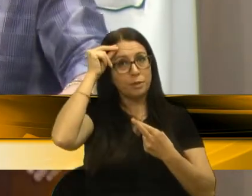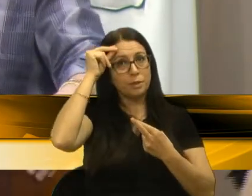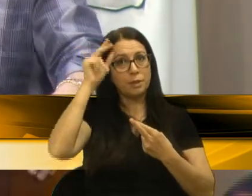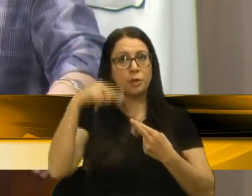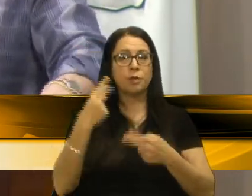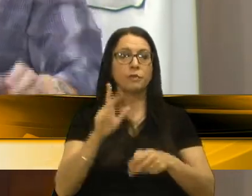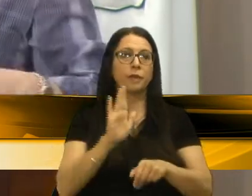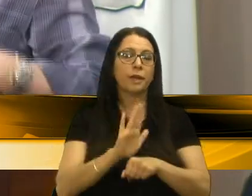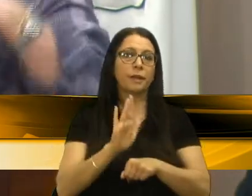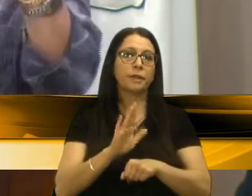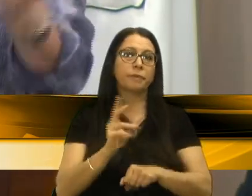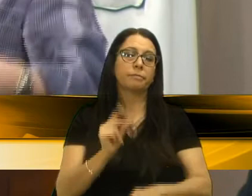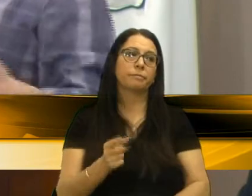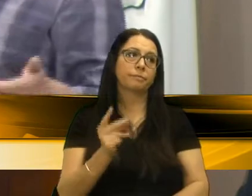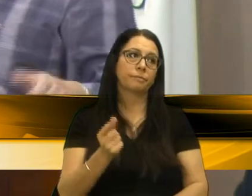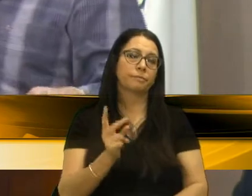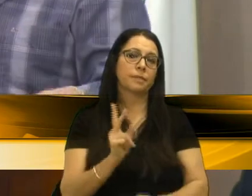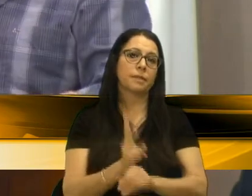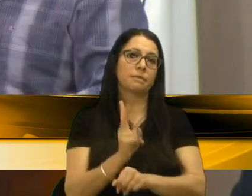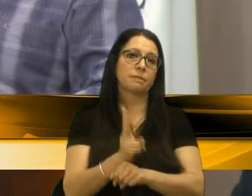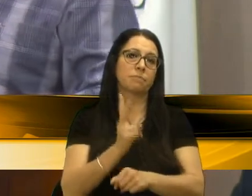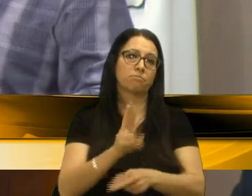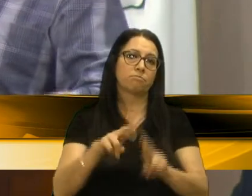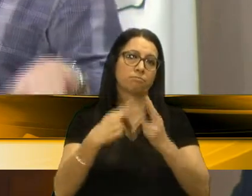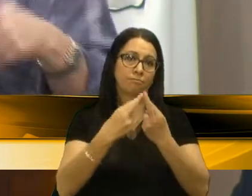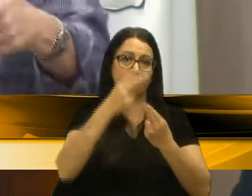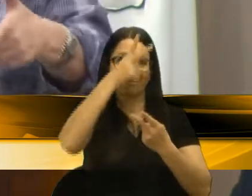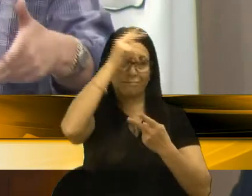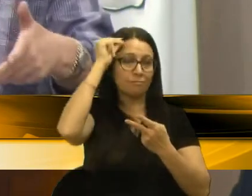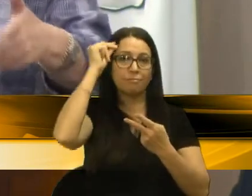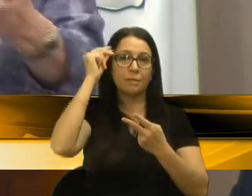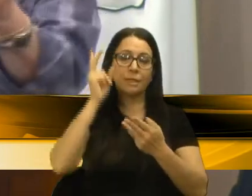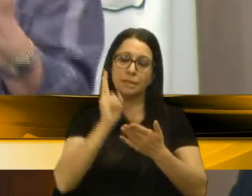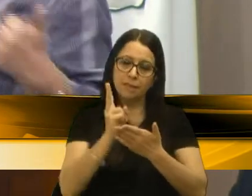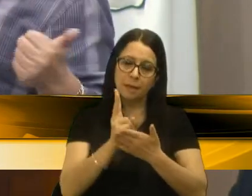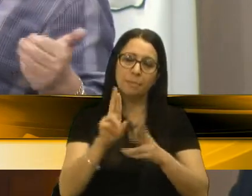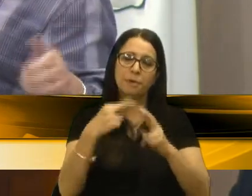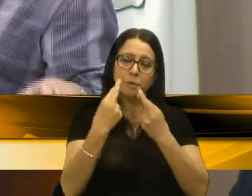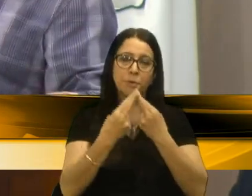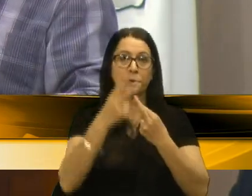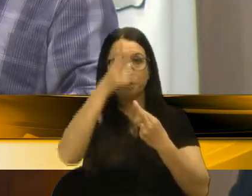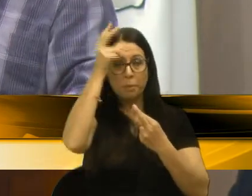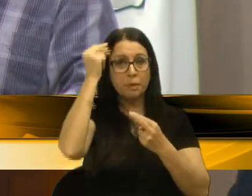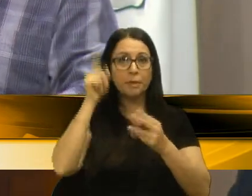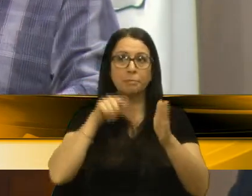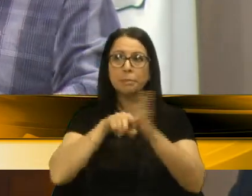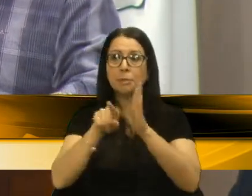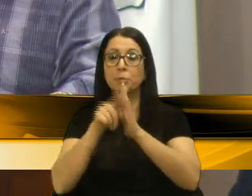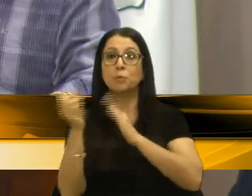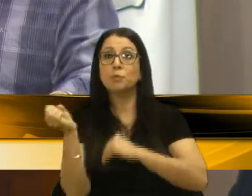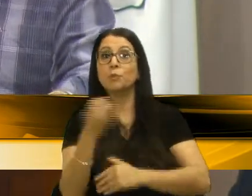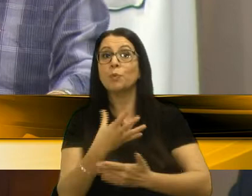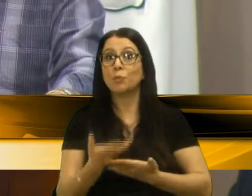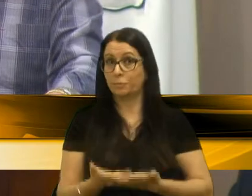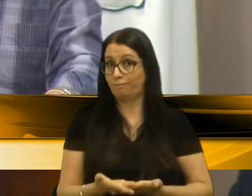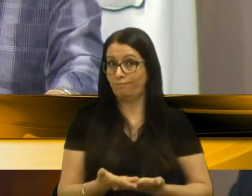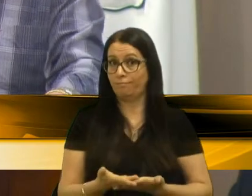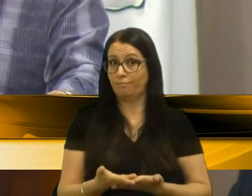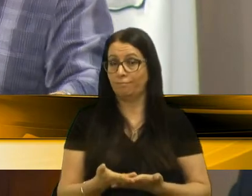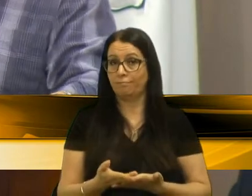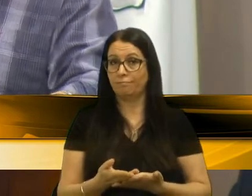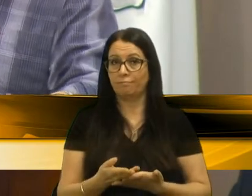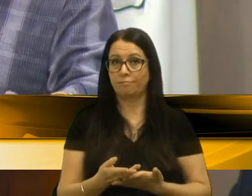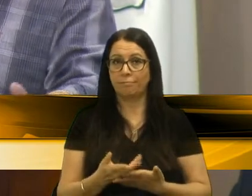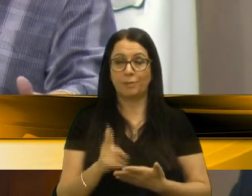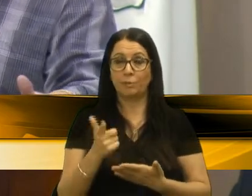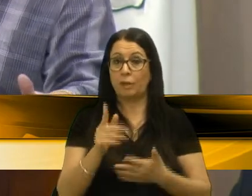aqui permanentemente em audiência pública, né? Porque sempre numa audiência pública vão surgir questões novas, né? Então você não teria